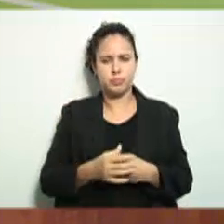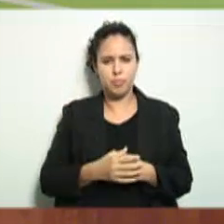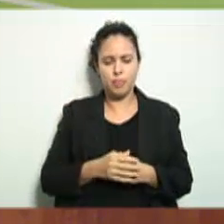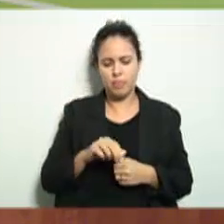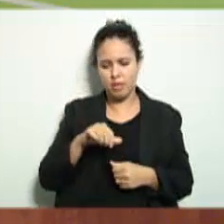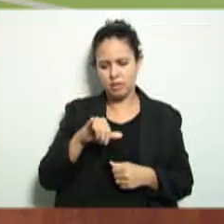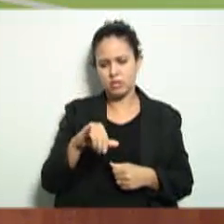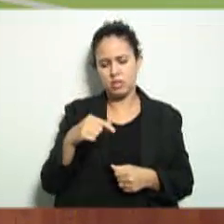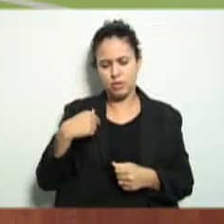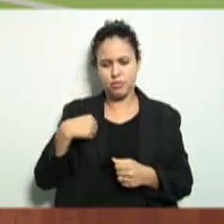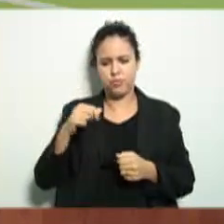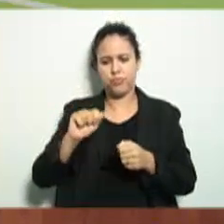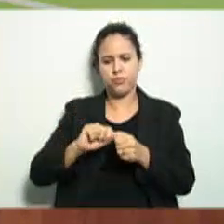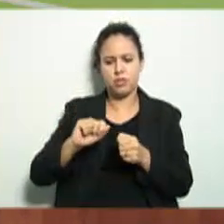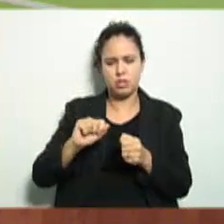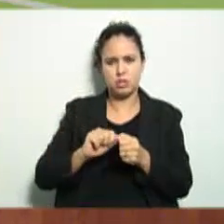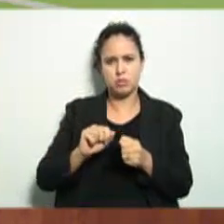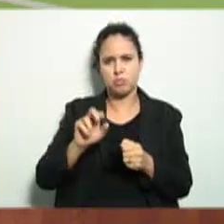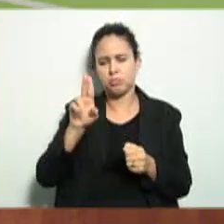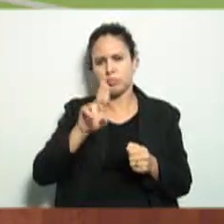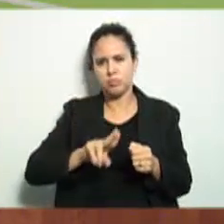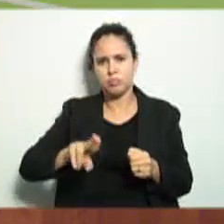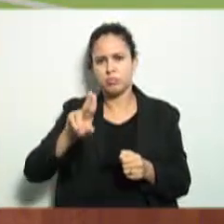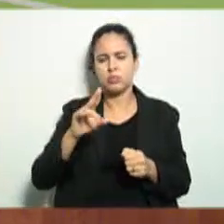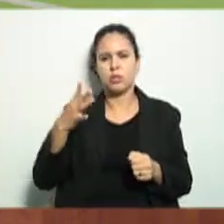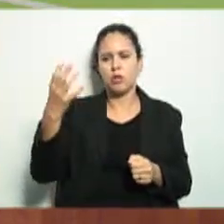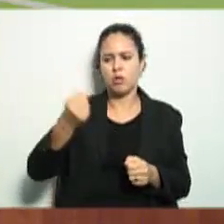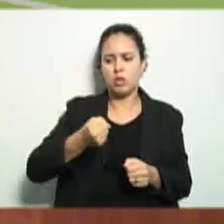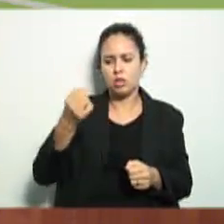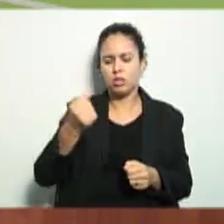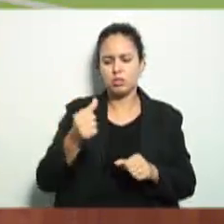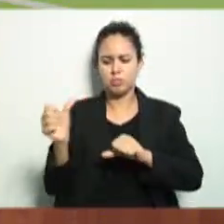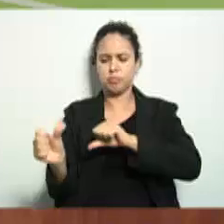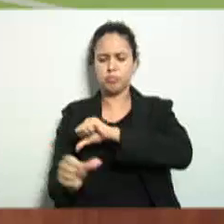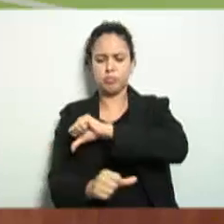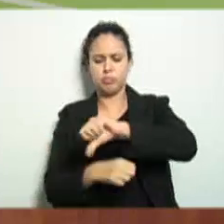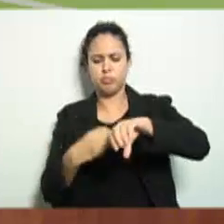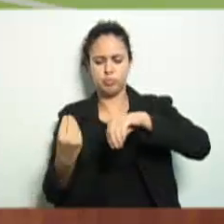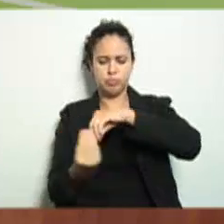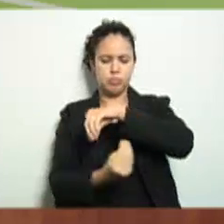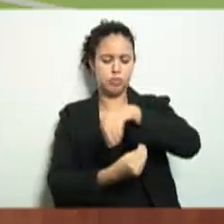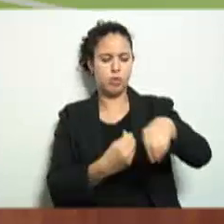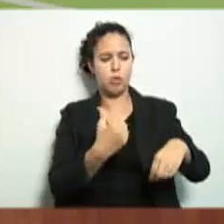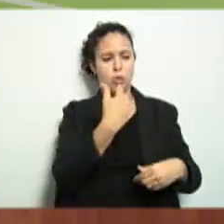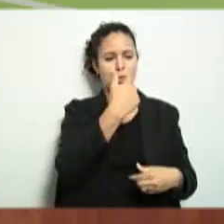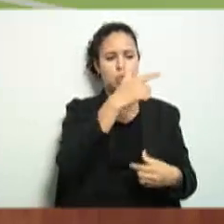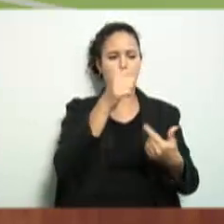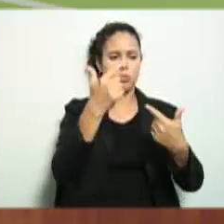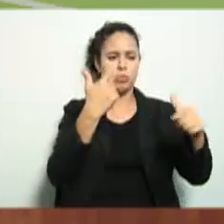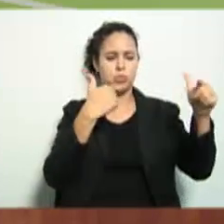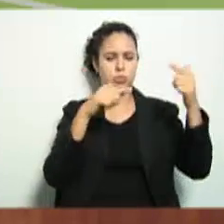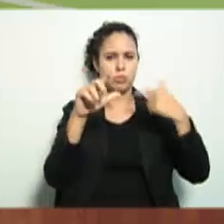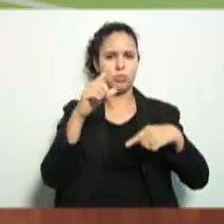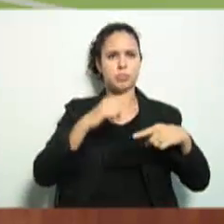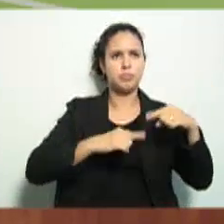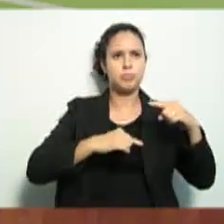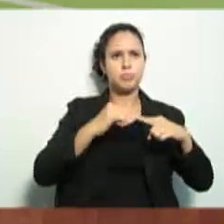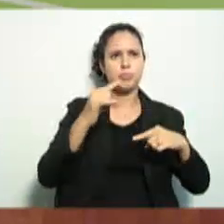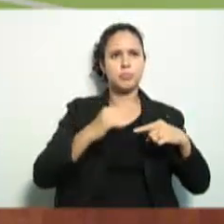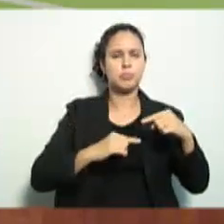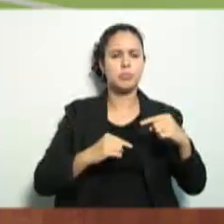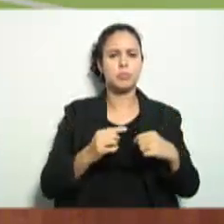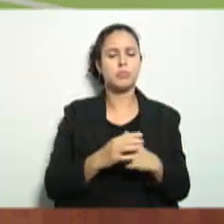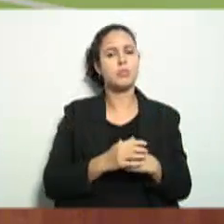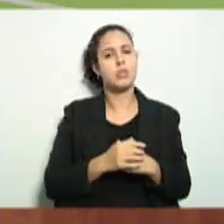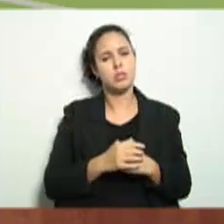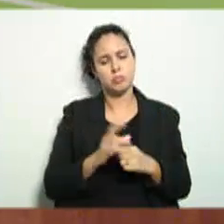eu produzo leite, que eu transforme o leite em outros produtos. Isso faz o que, gente?